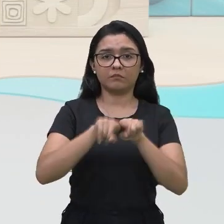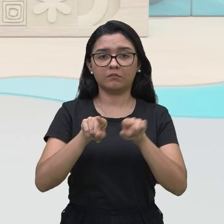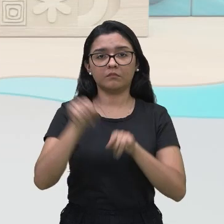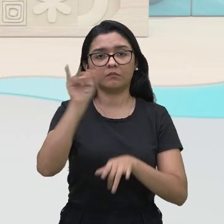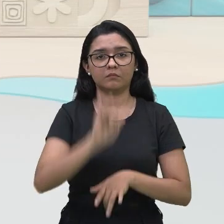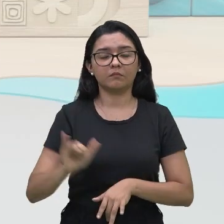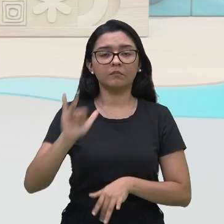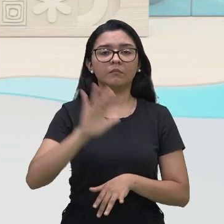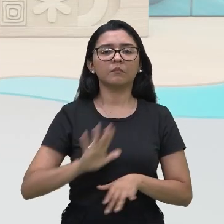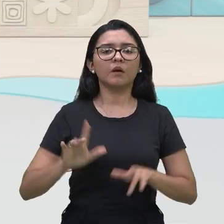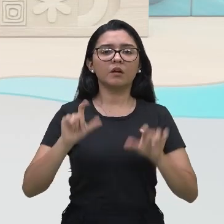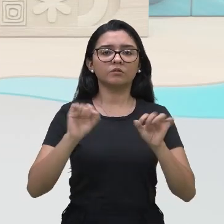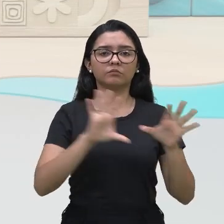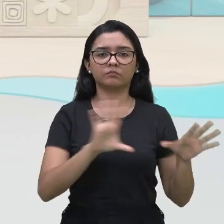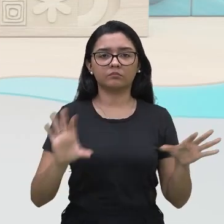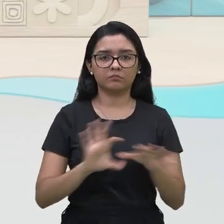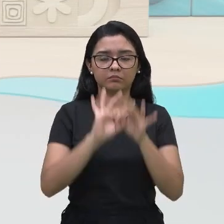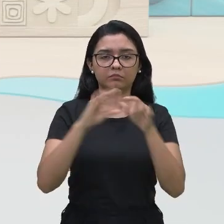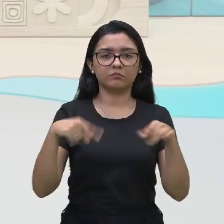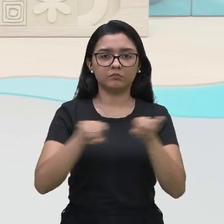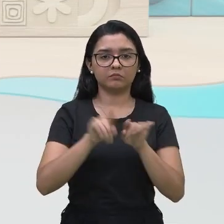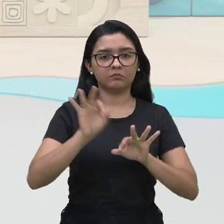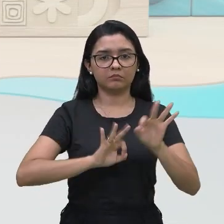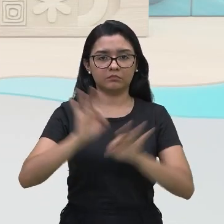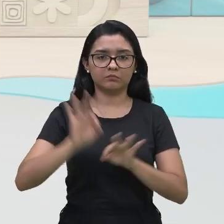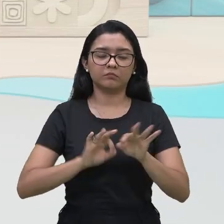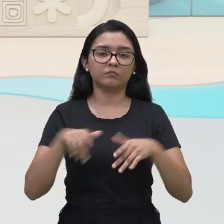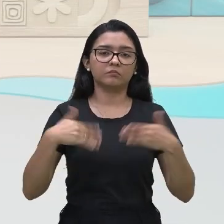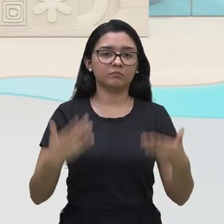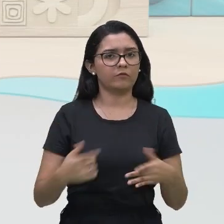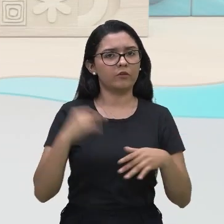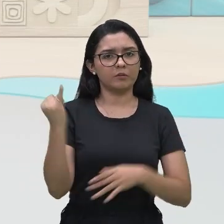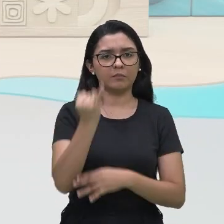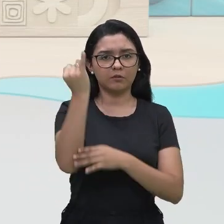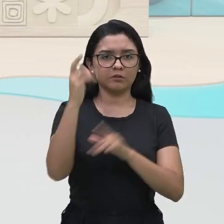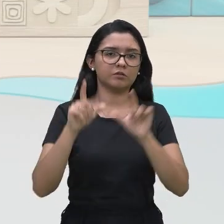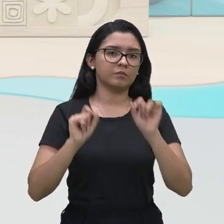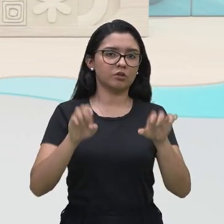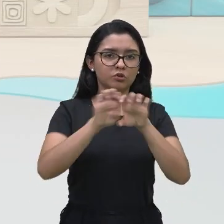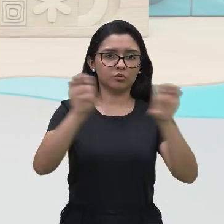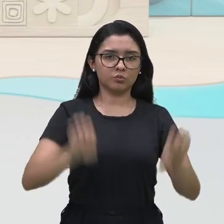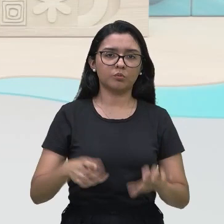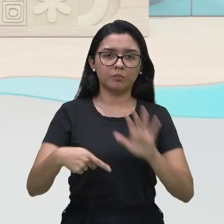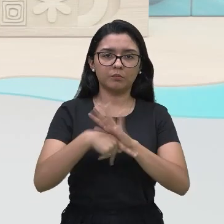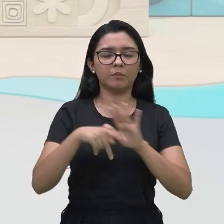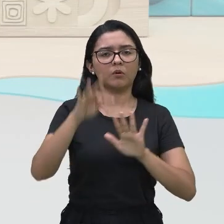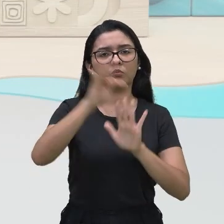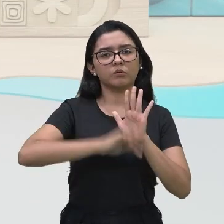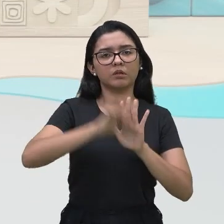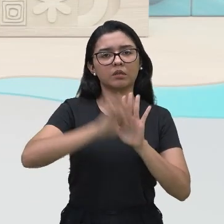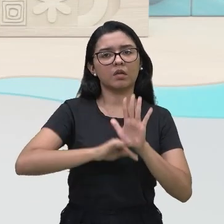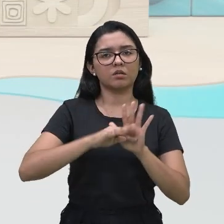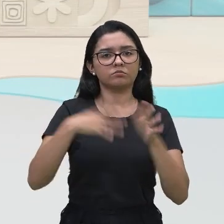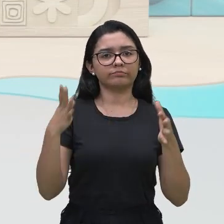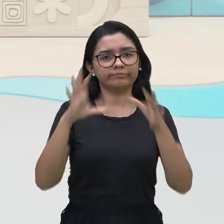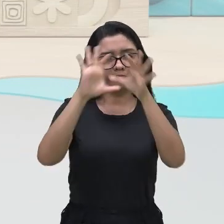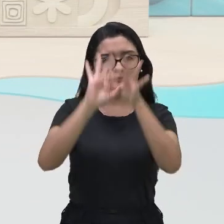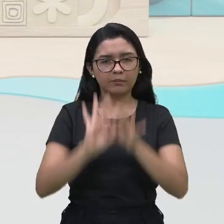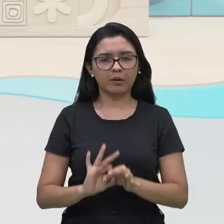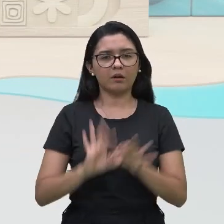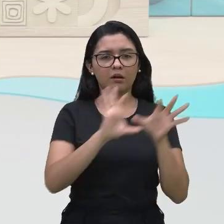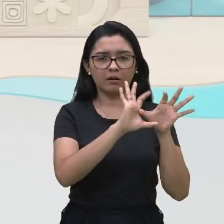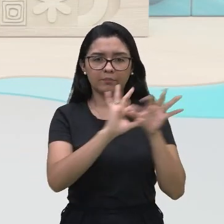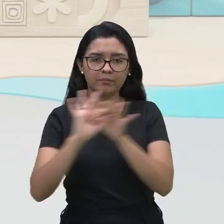verbais. E a escolha e a organização delas foram determinantes para tornar o texto lógico, né,